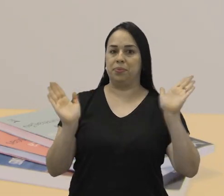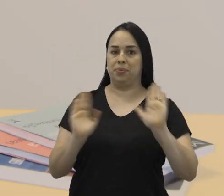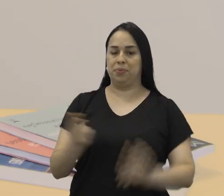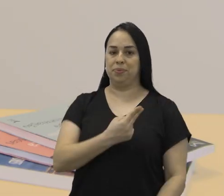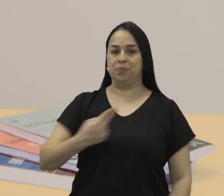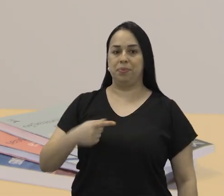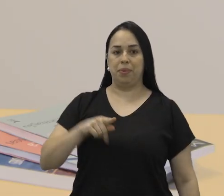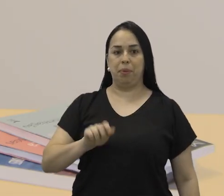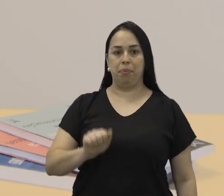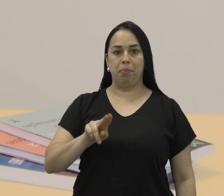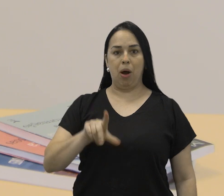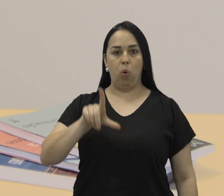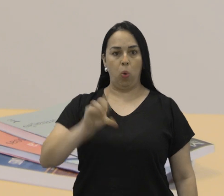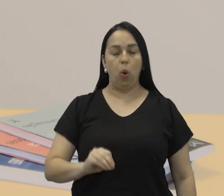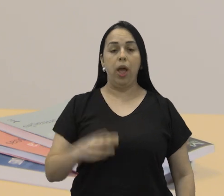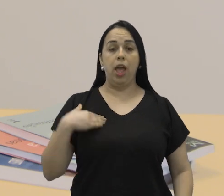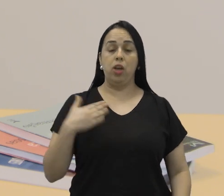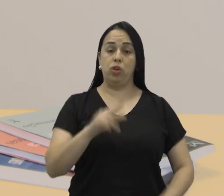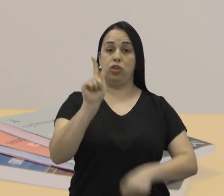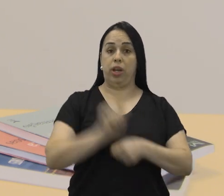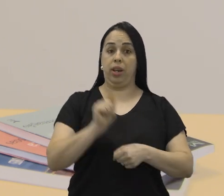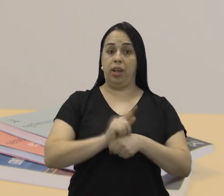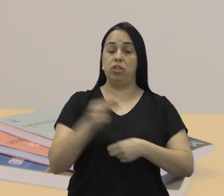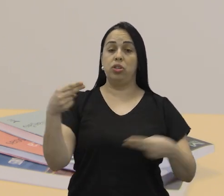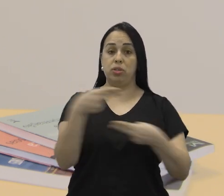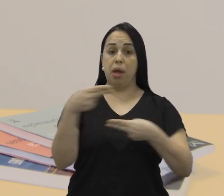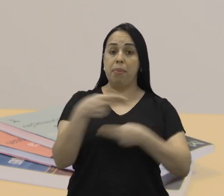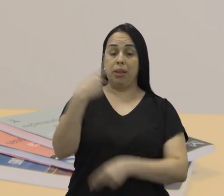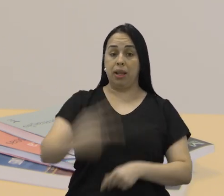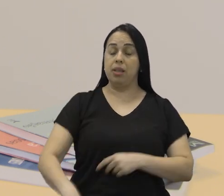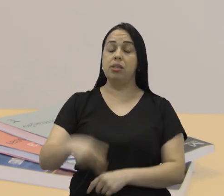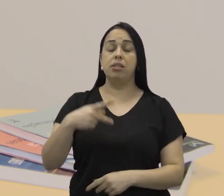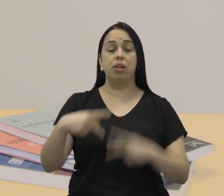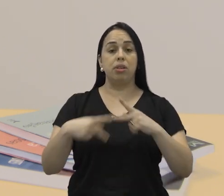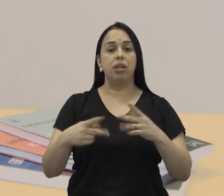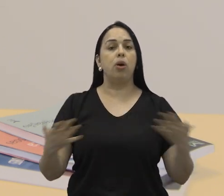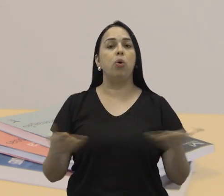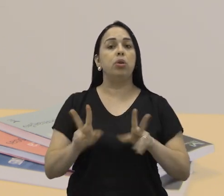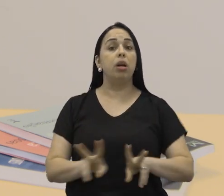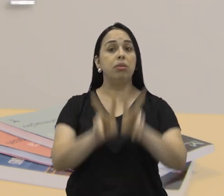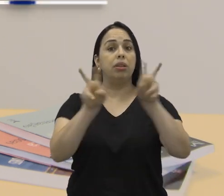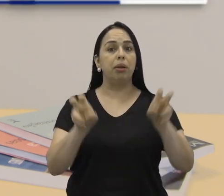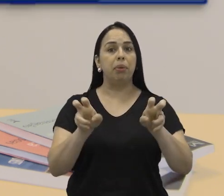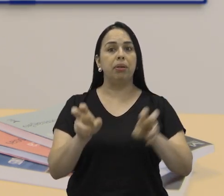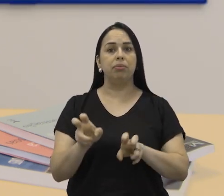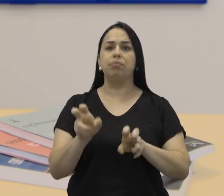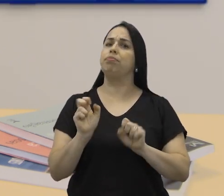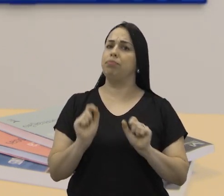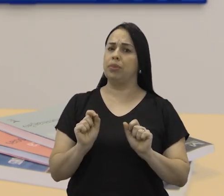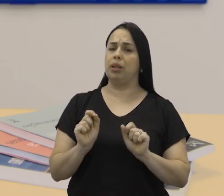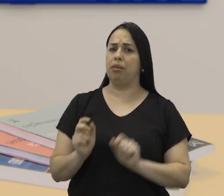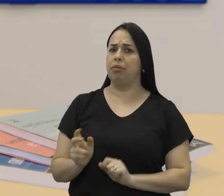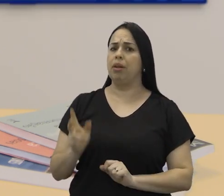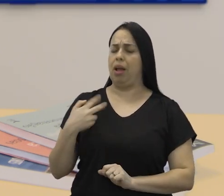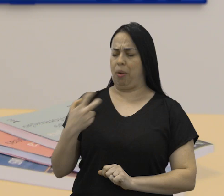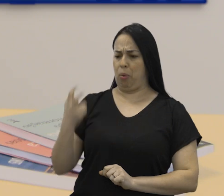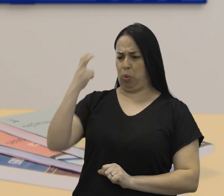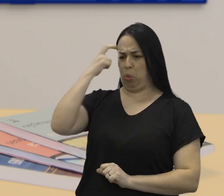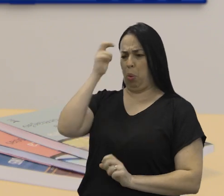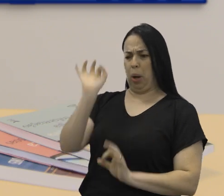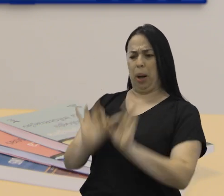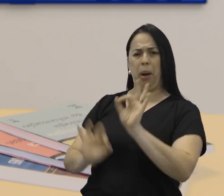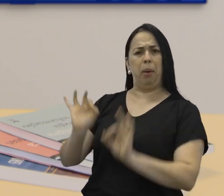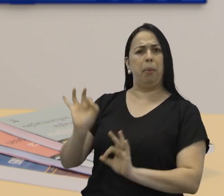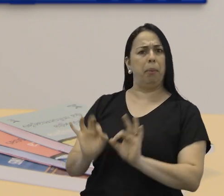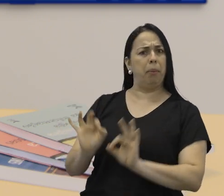Olá, eu sou Paulo Sereda, gerente regional do Sebrae para a região de São José dos Campos. E o tema hoje é cultura